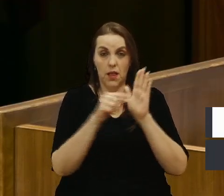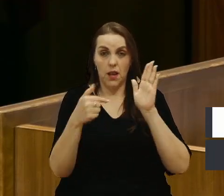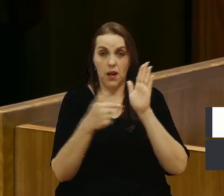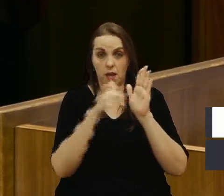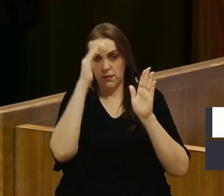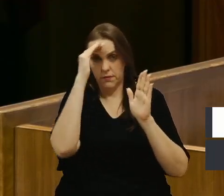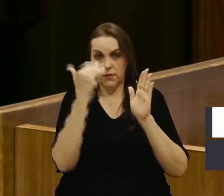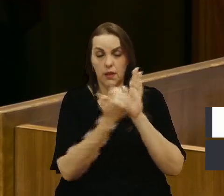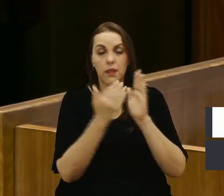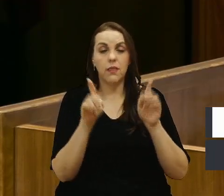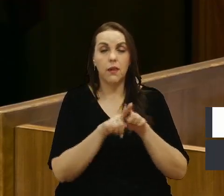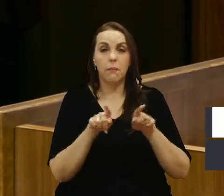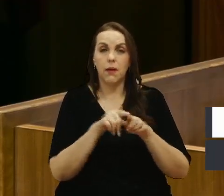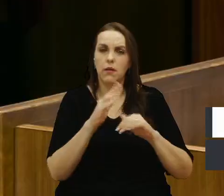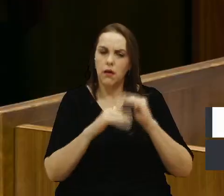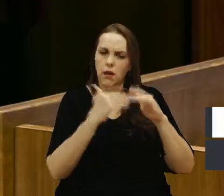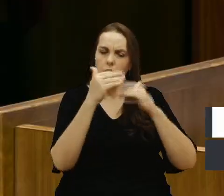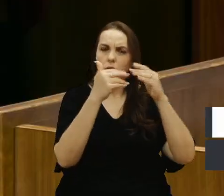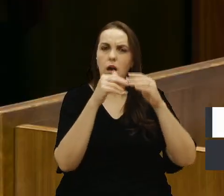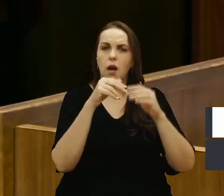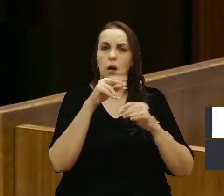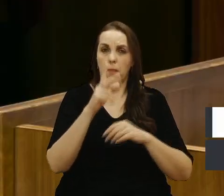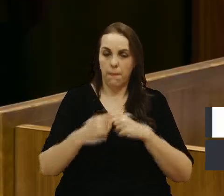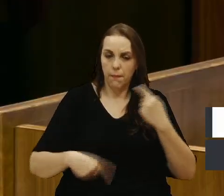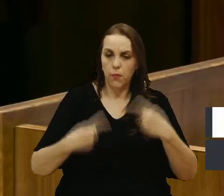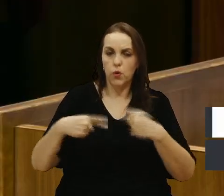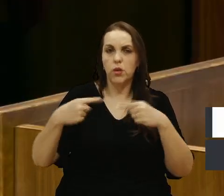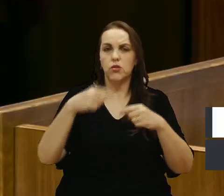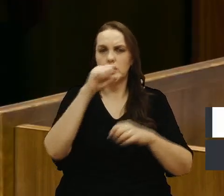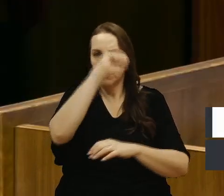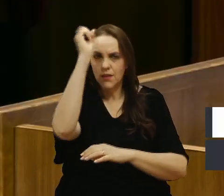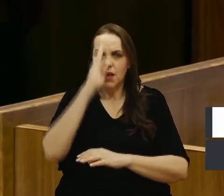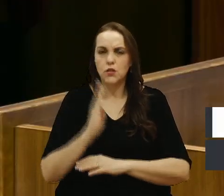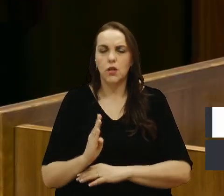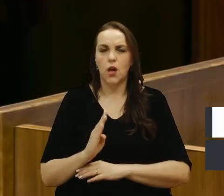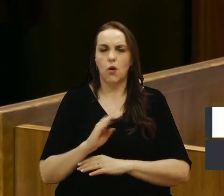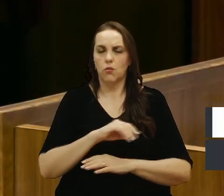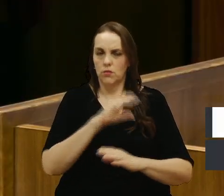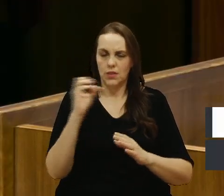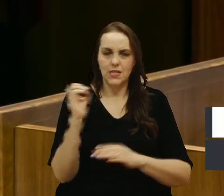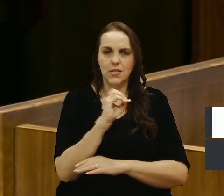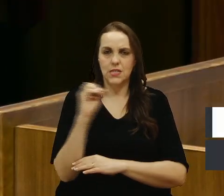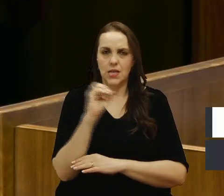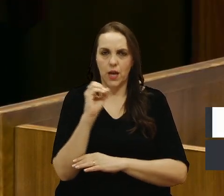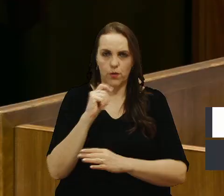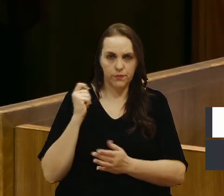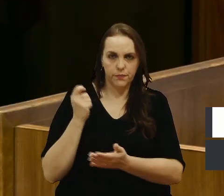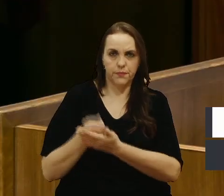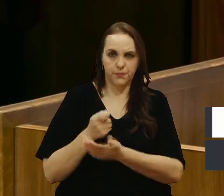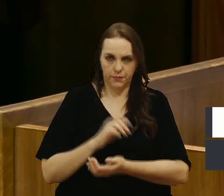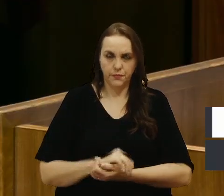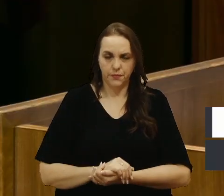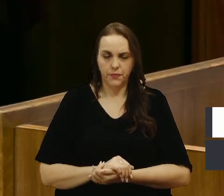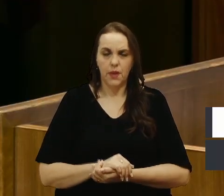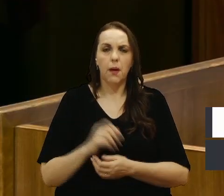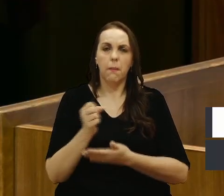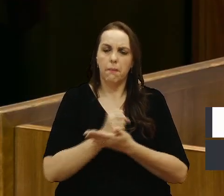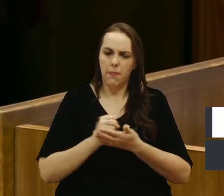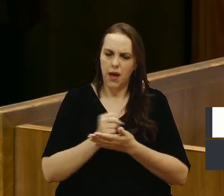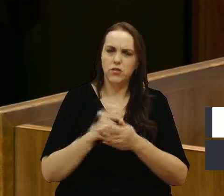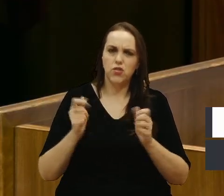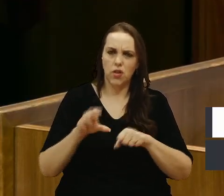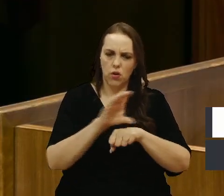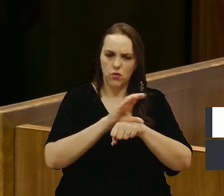na construção de uma política nacional da tarifa zero. O Brasil já possui base constitucional, instrumentos legais